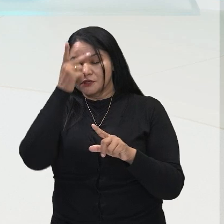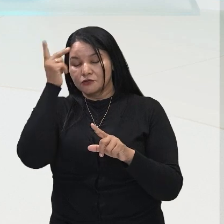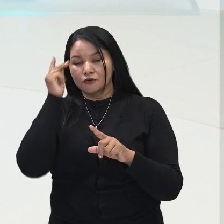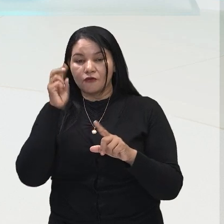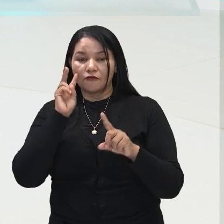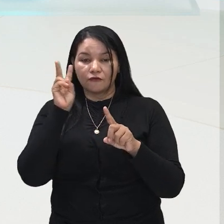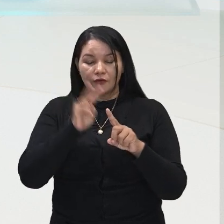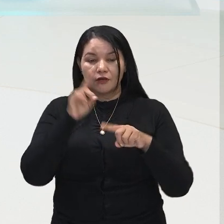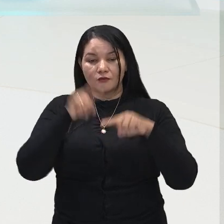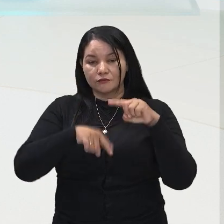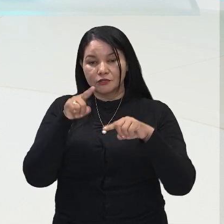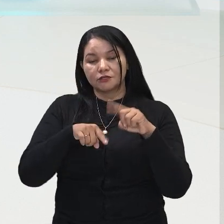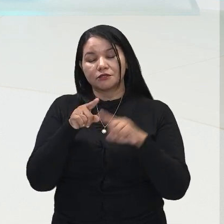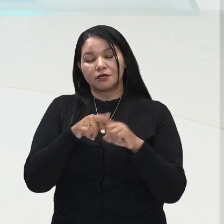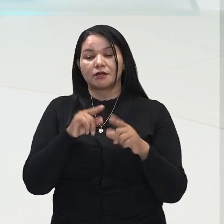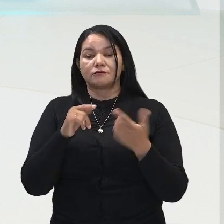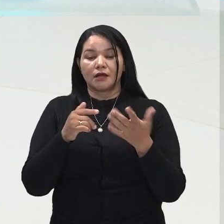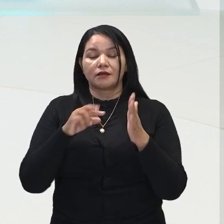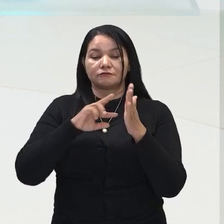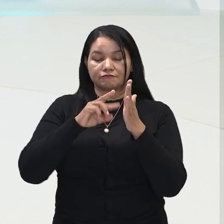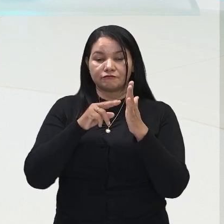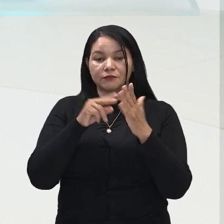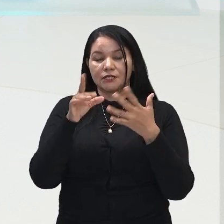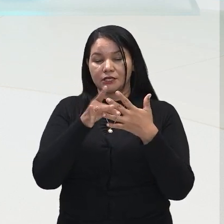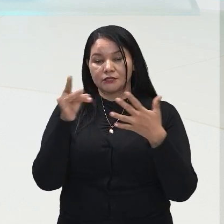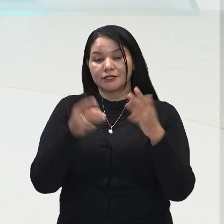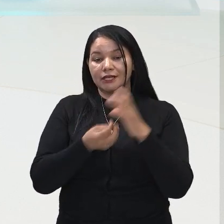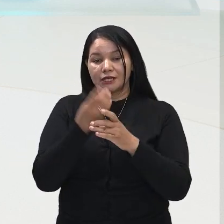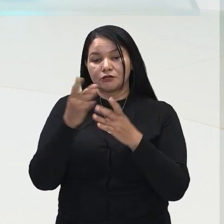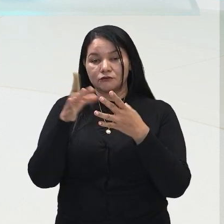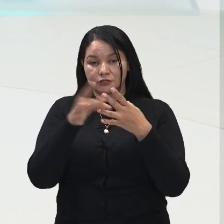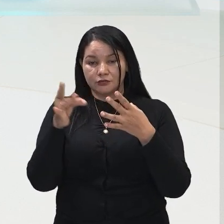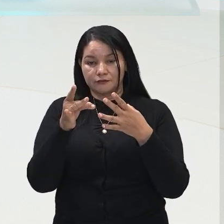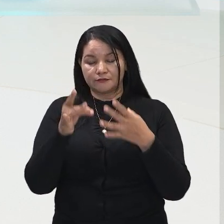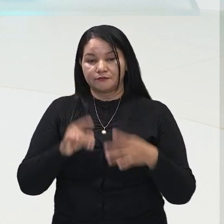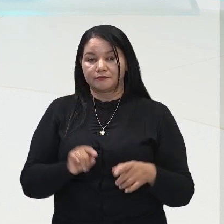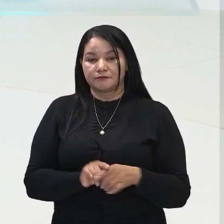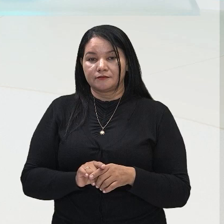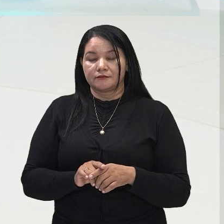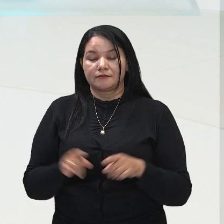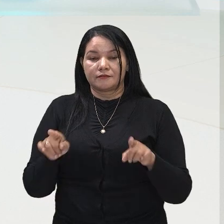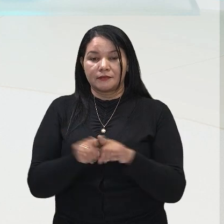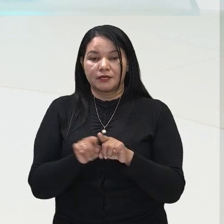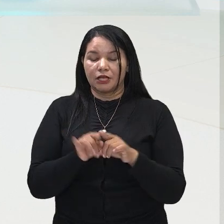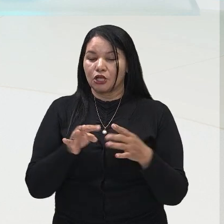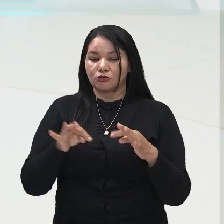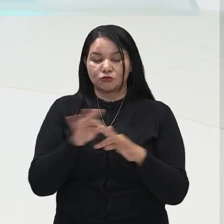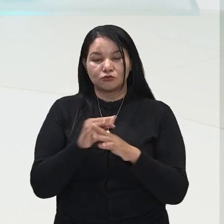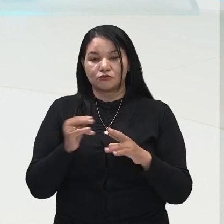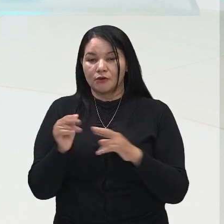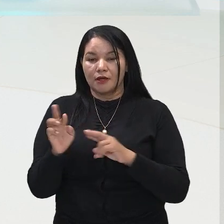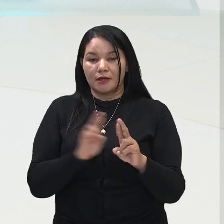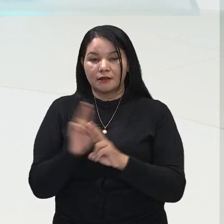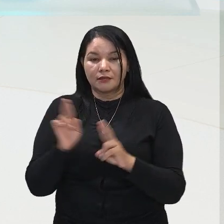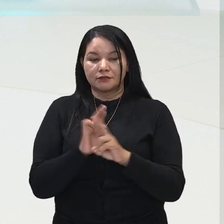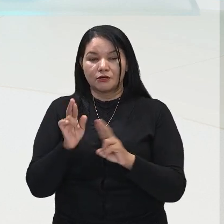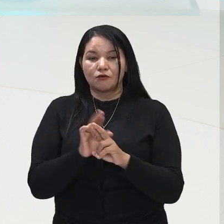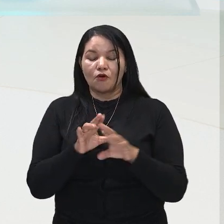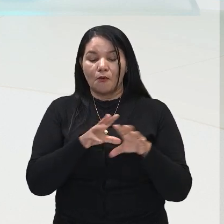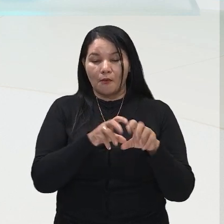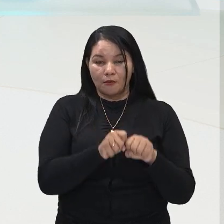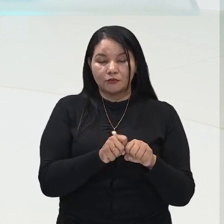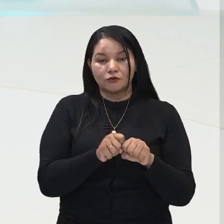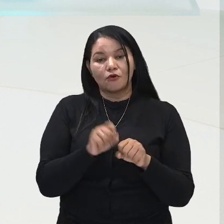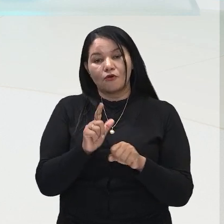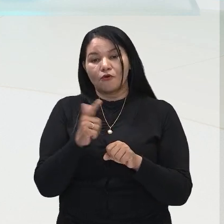Assim, a gente percebe que é uma relação para tudo, seja para algo palpável, seja para